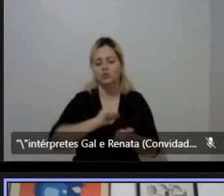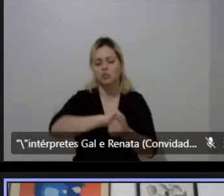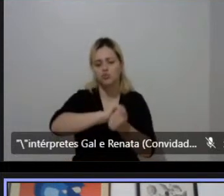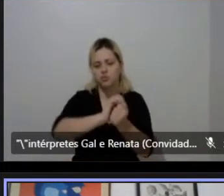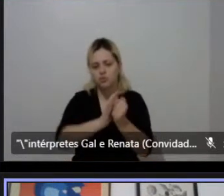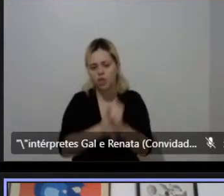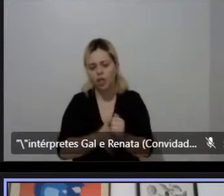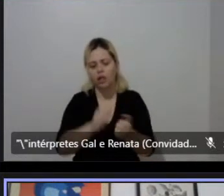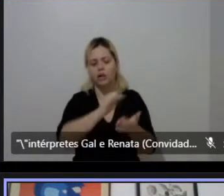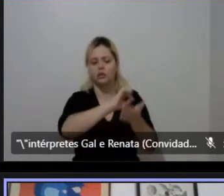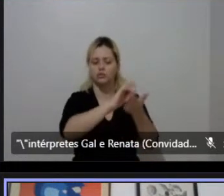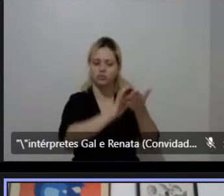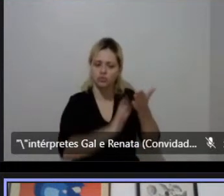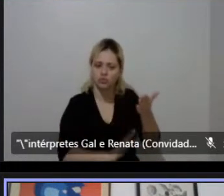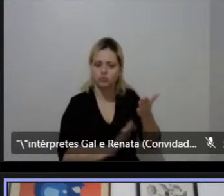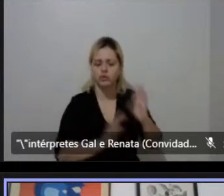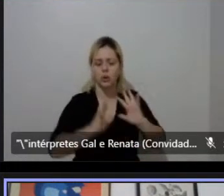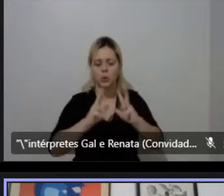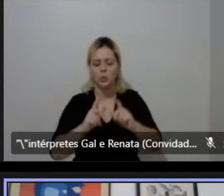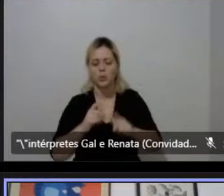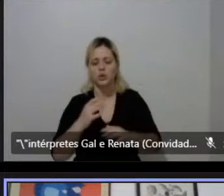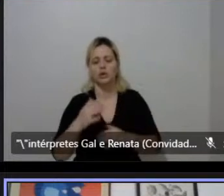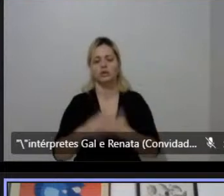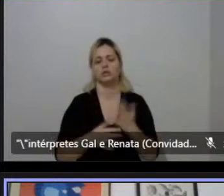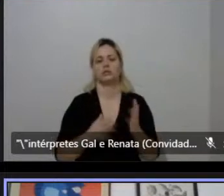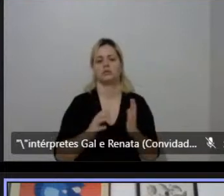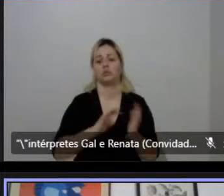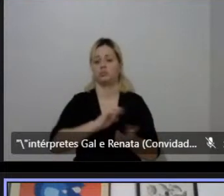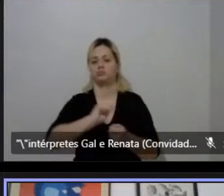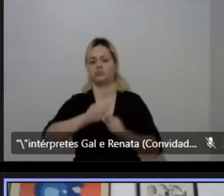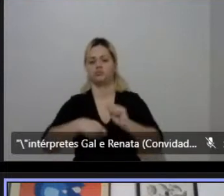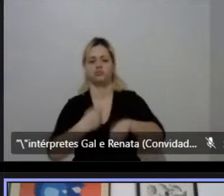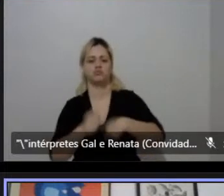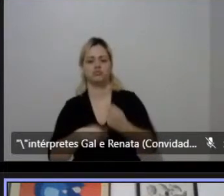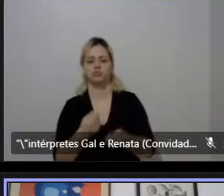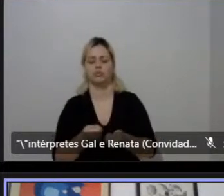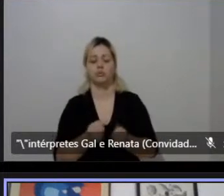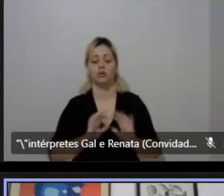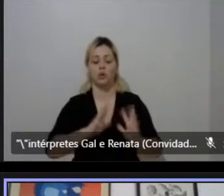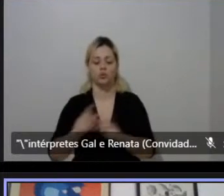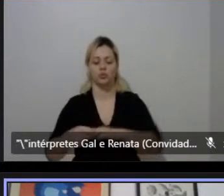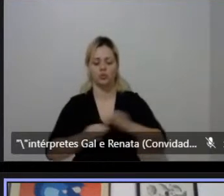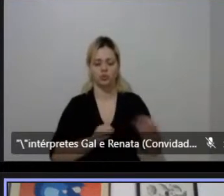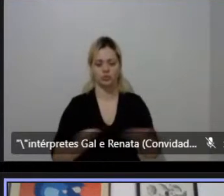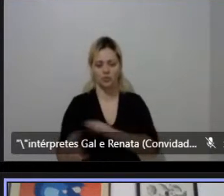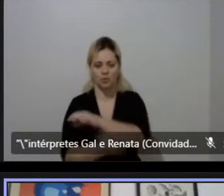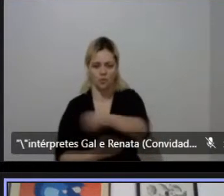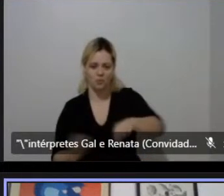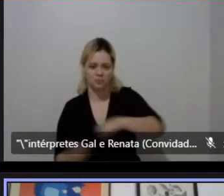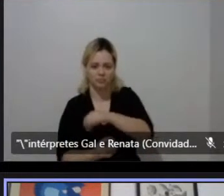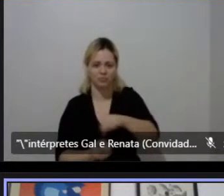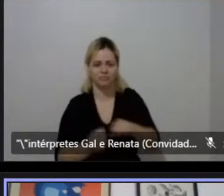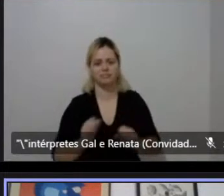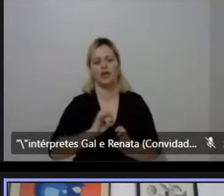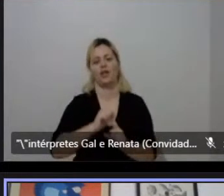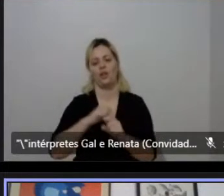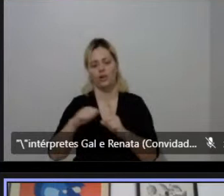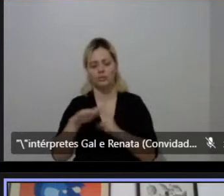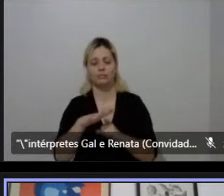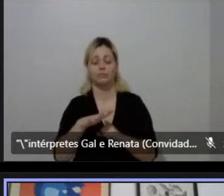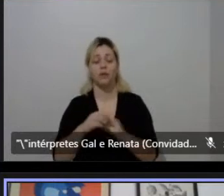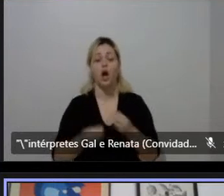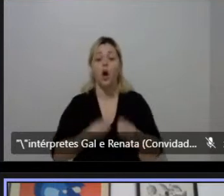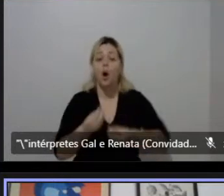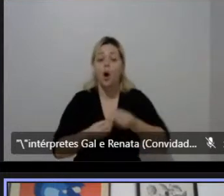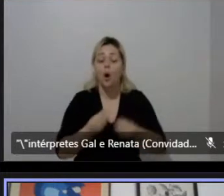reconfigurada, escrita, articulada a partir das experiências dos movimentos sociais, né? E aí que a gente vai olhar, né? Então, assim, como que esse